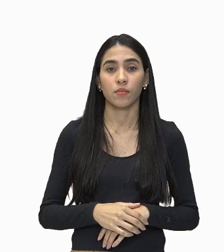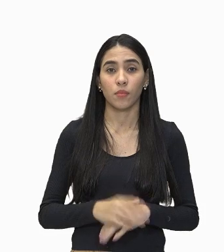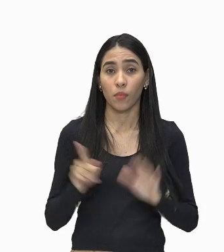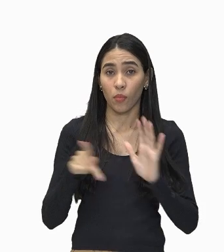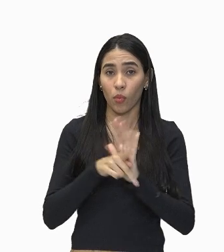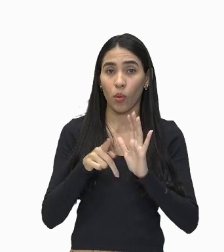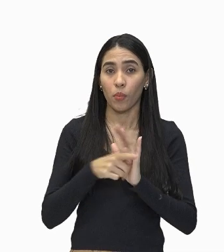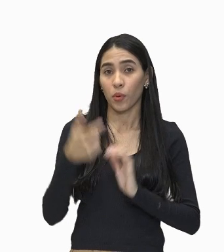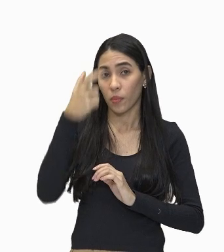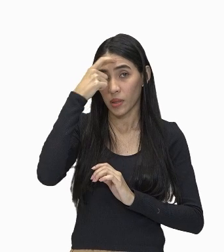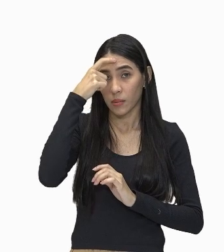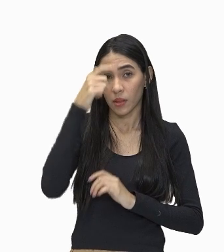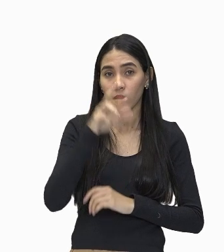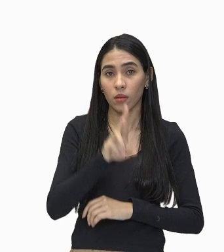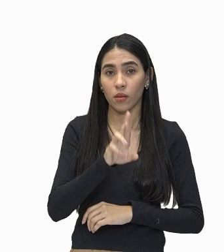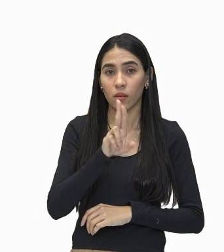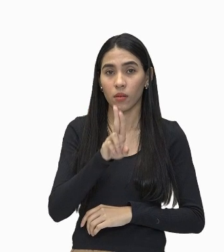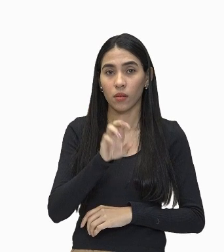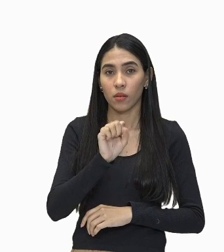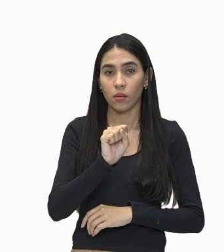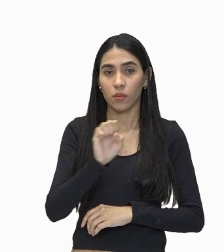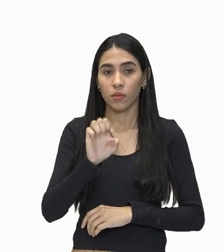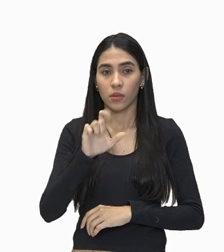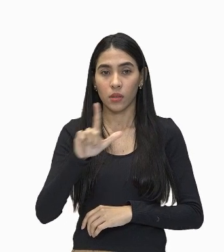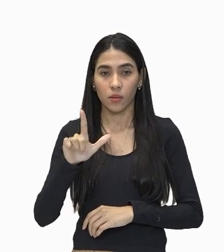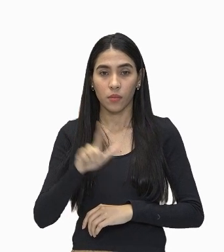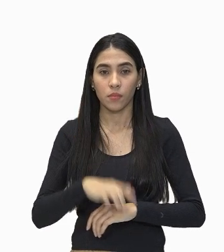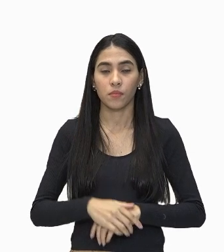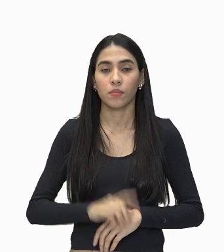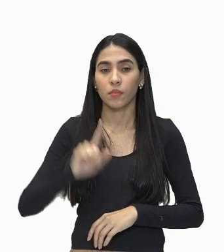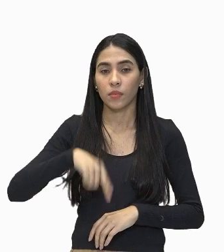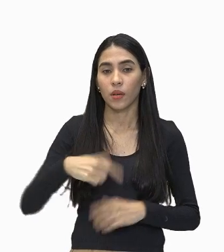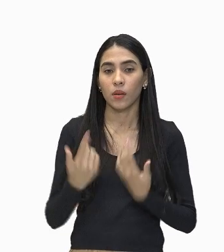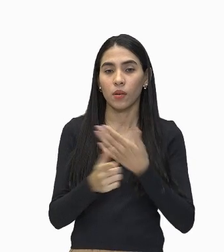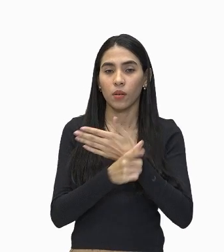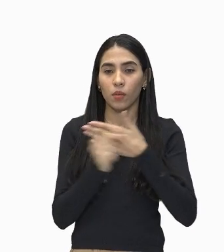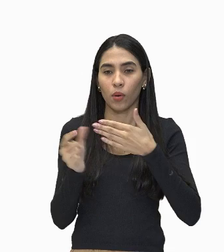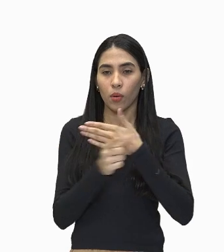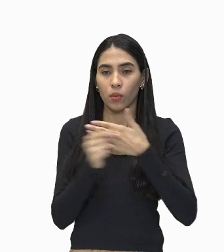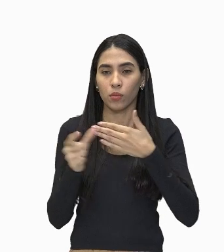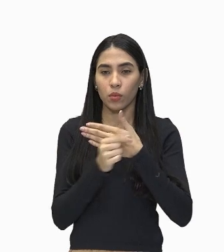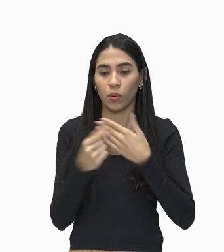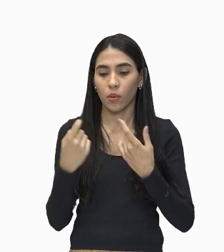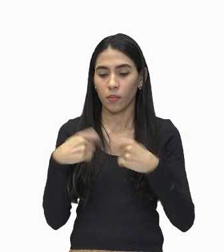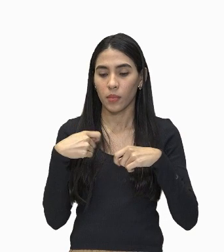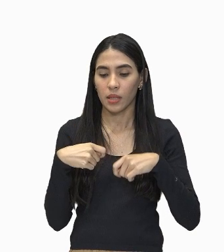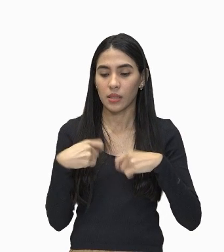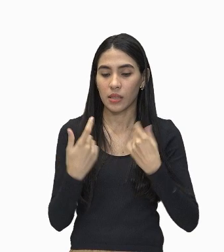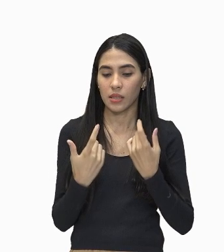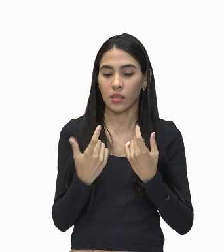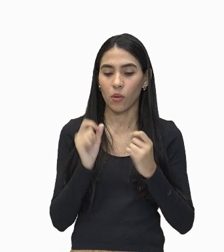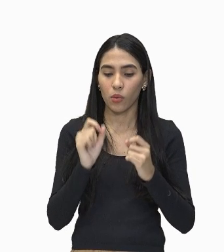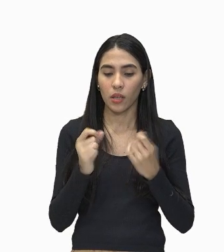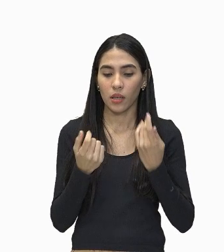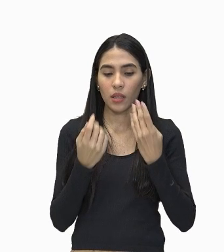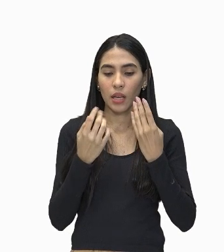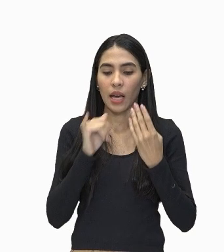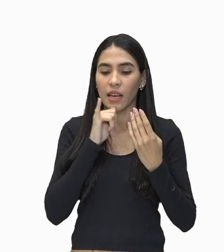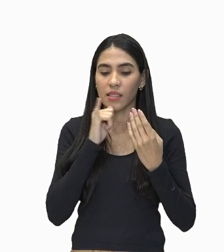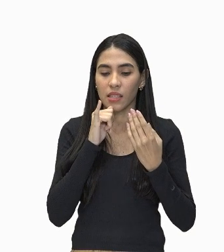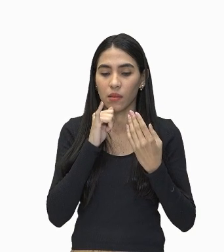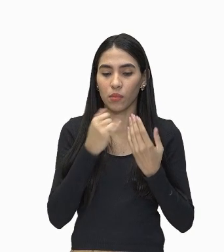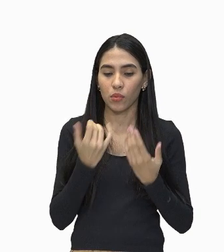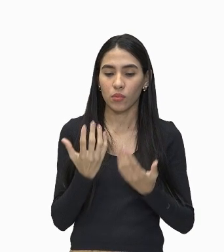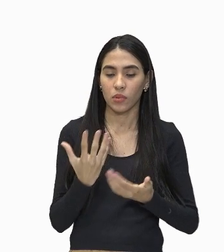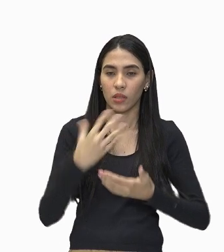dele, né? É que o filósofo precisa sair da sua atitude natural, que é